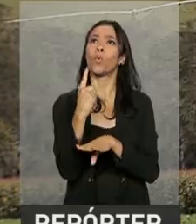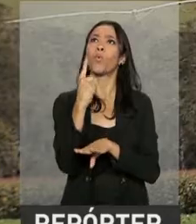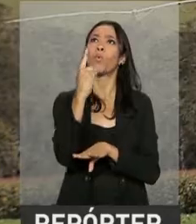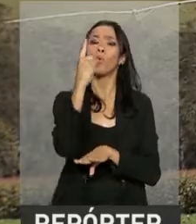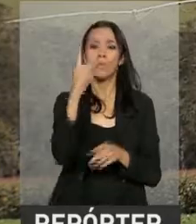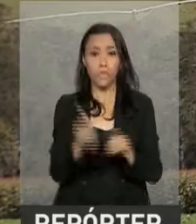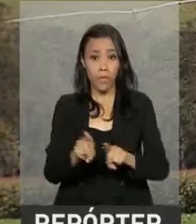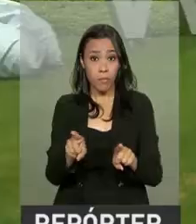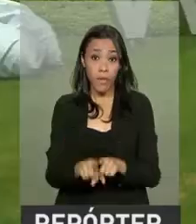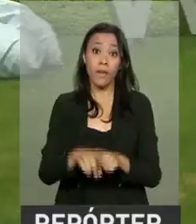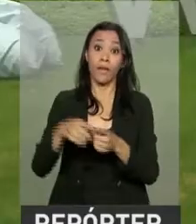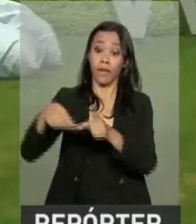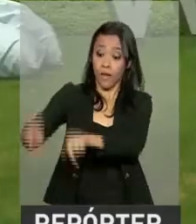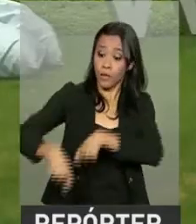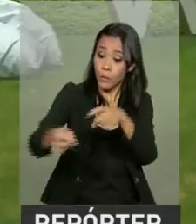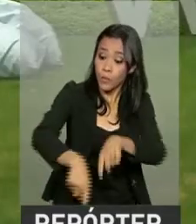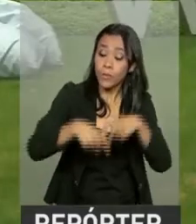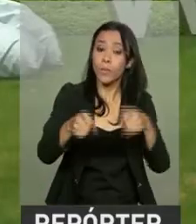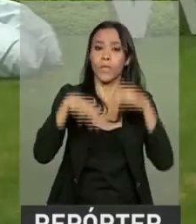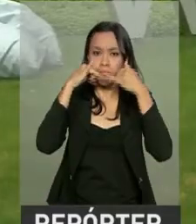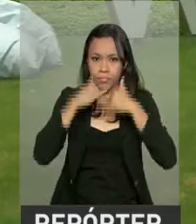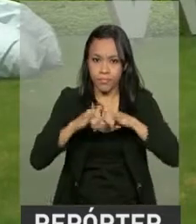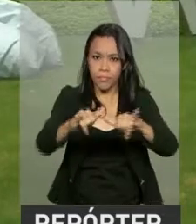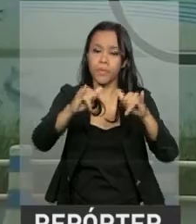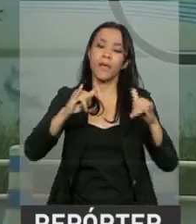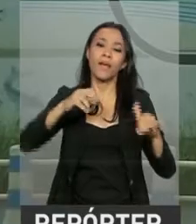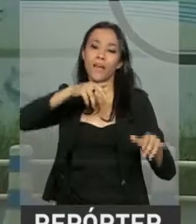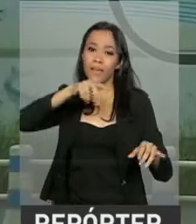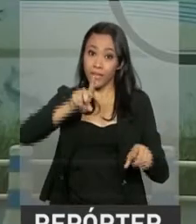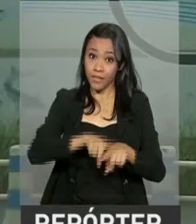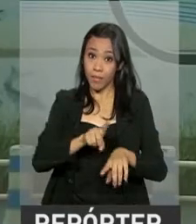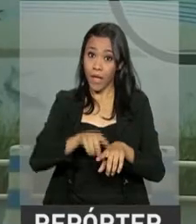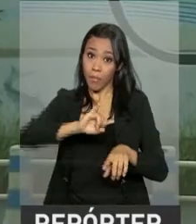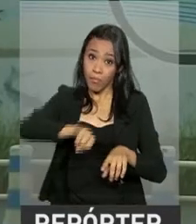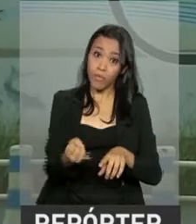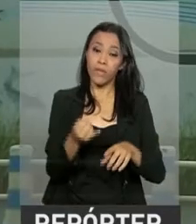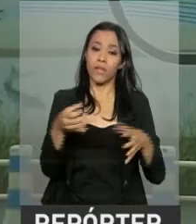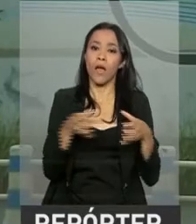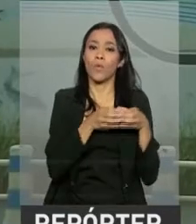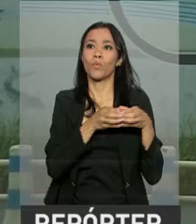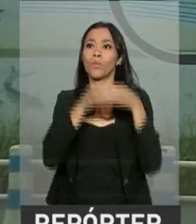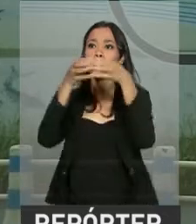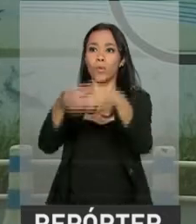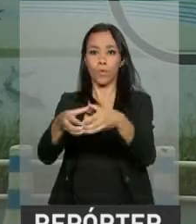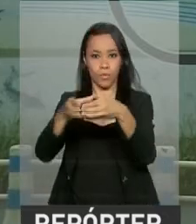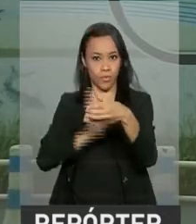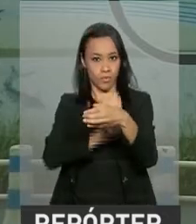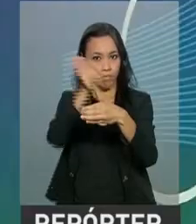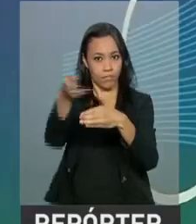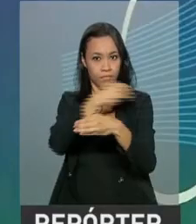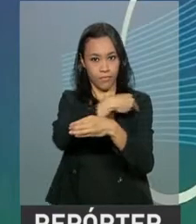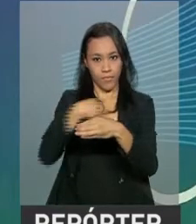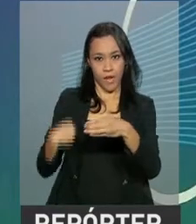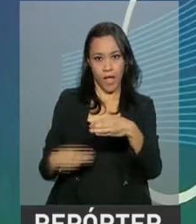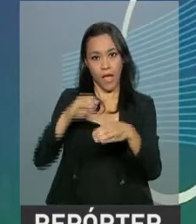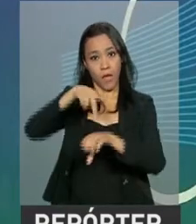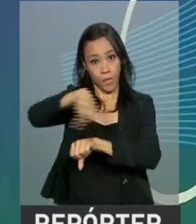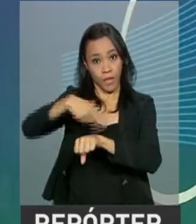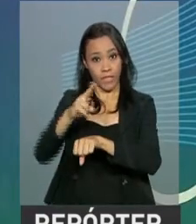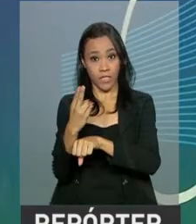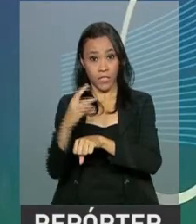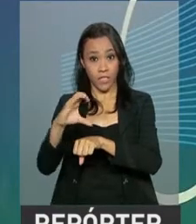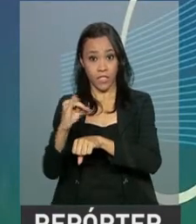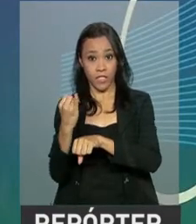energia e agricultura e a ideia é aproveitar a viagem da delegação brasileira a China durante o G20 para